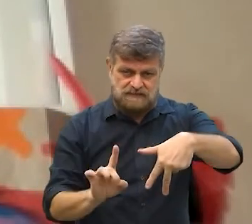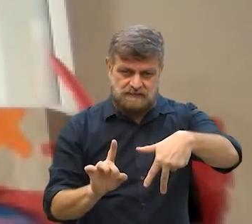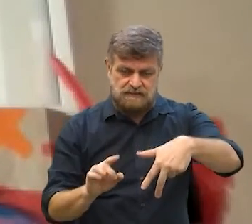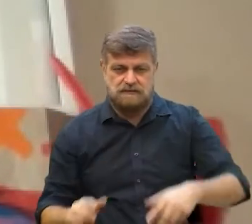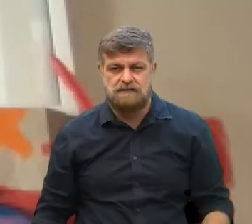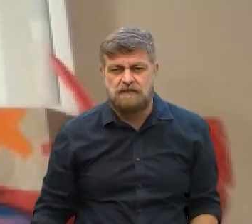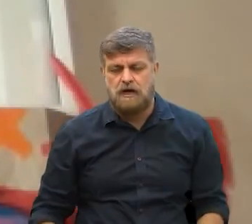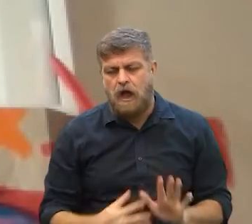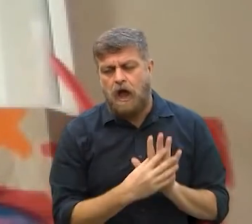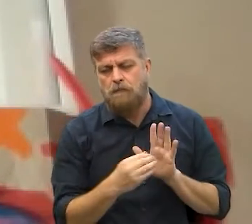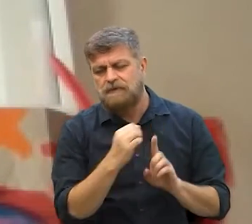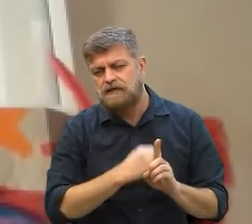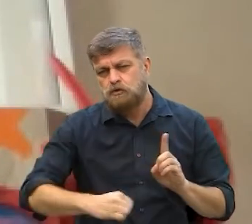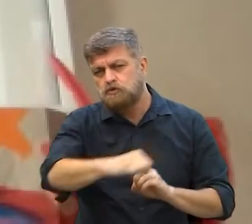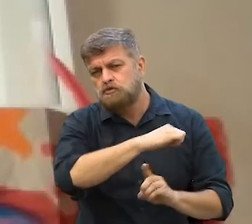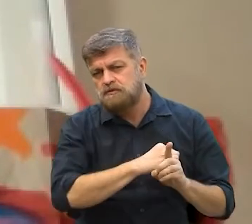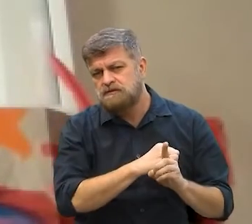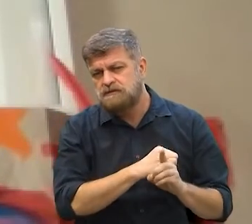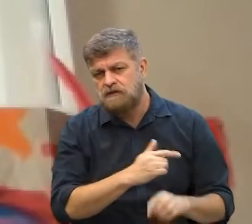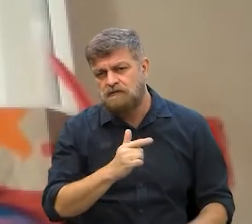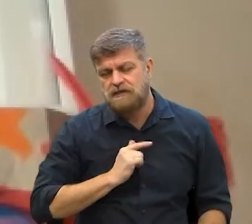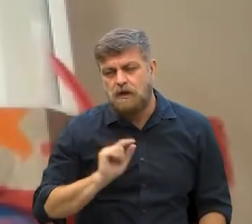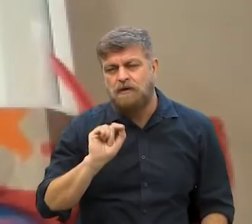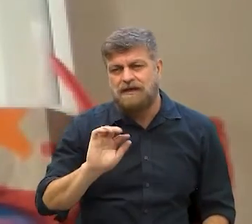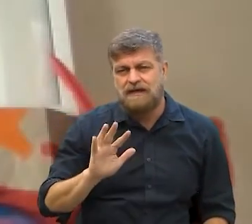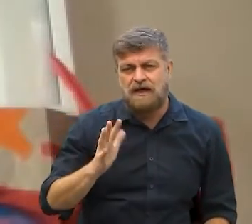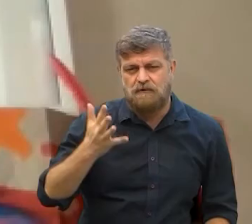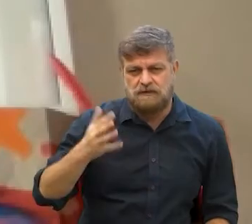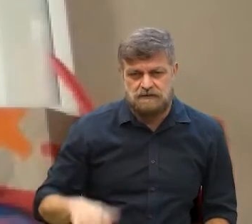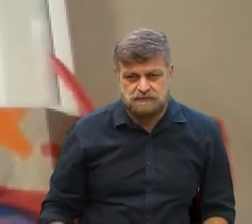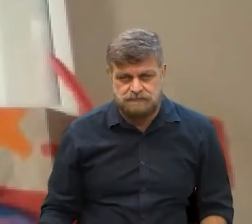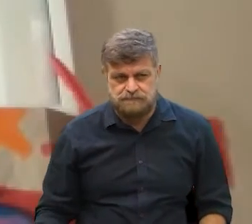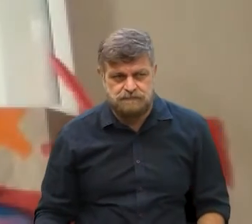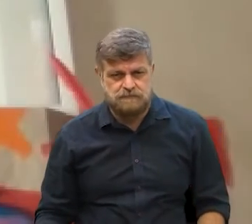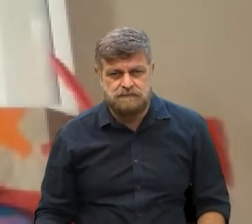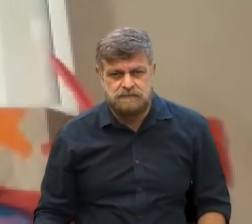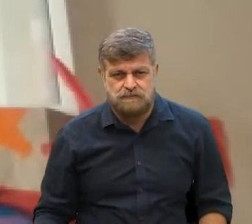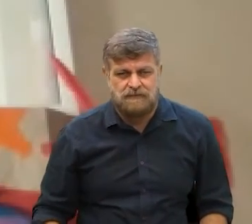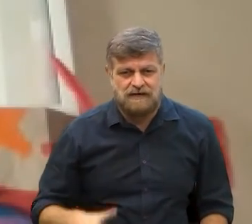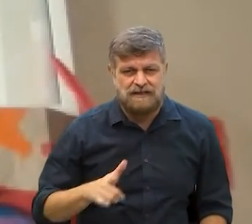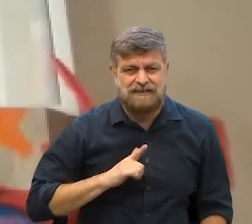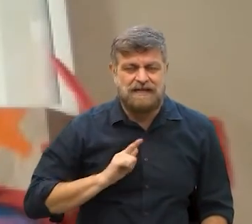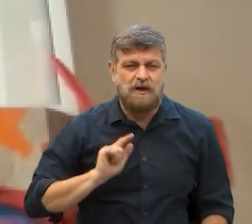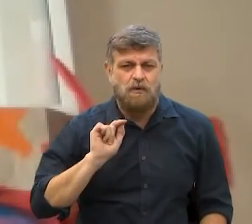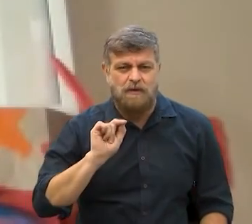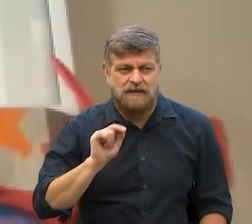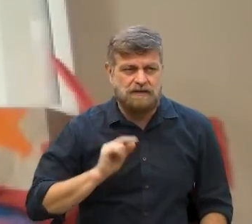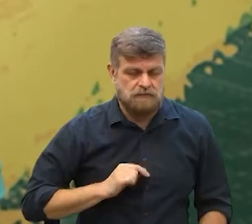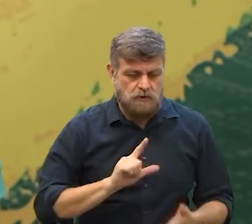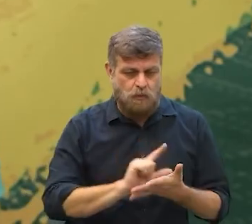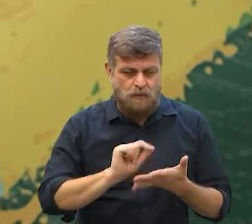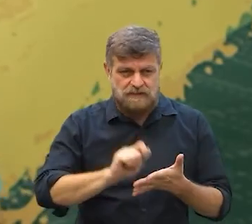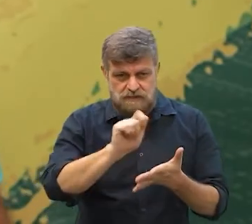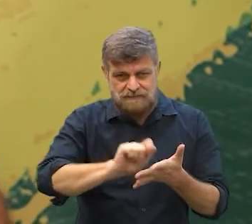modelo social de interpretação da deficiência desloca, aí o deslocamento, eu dizer no meu